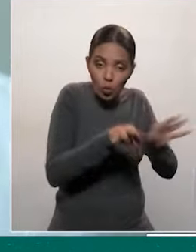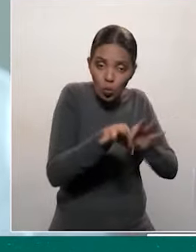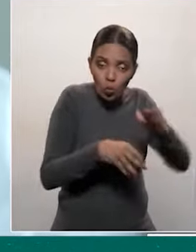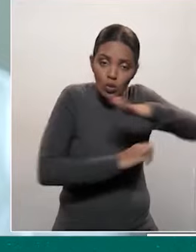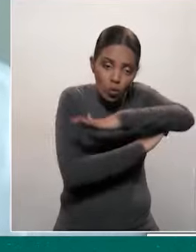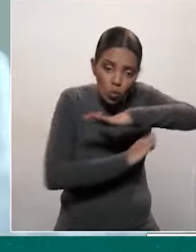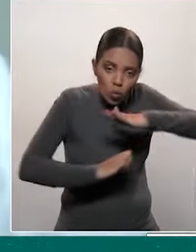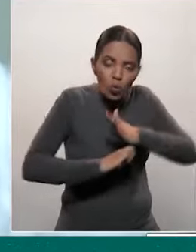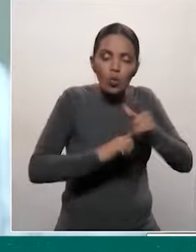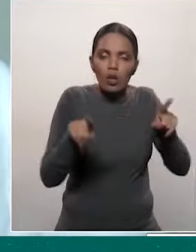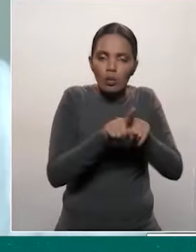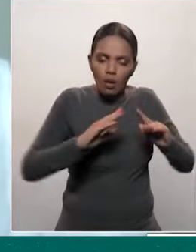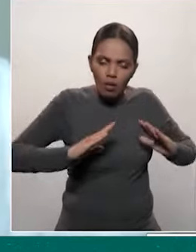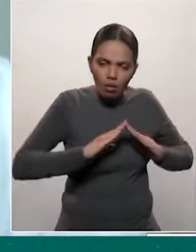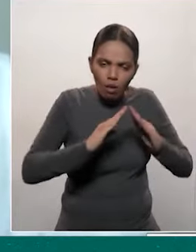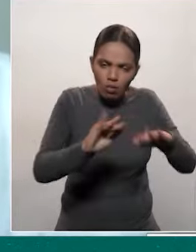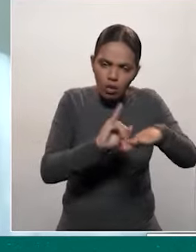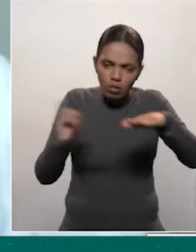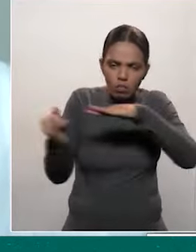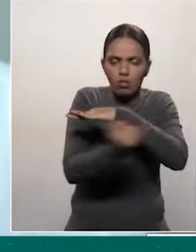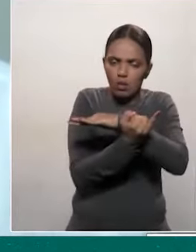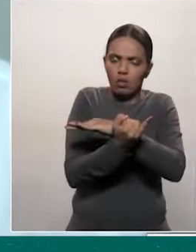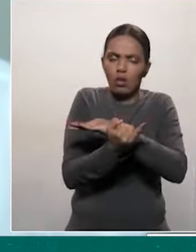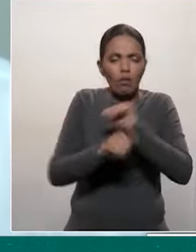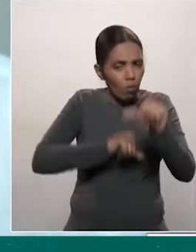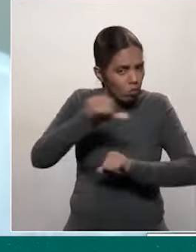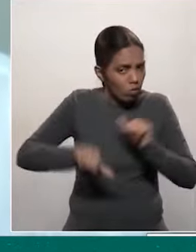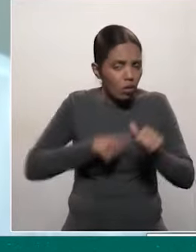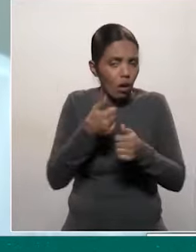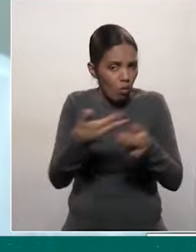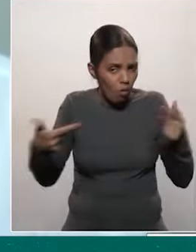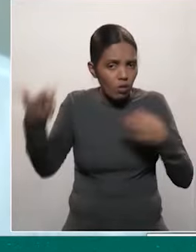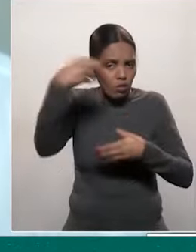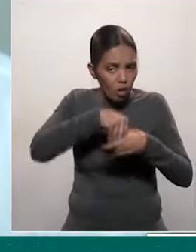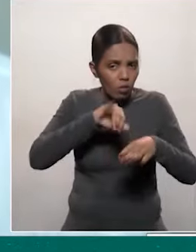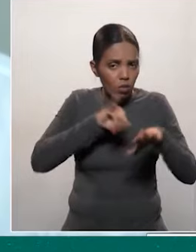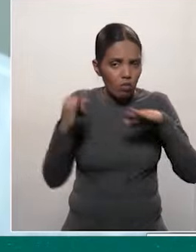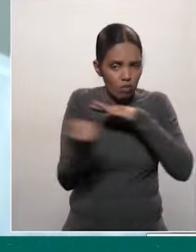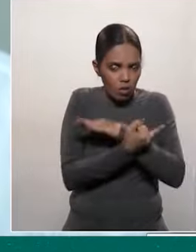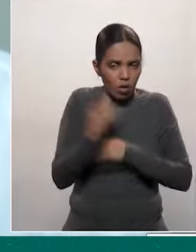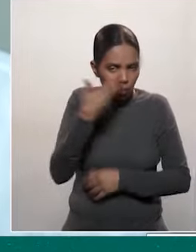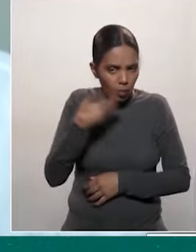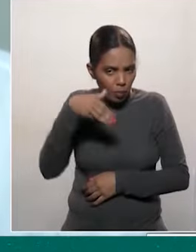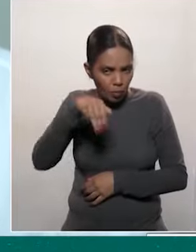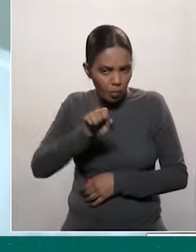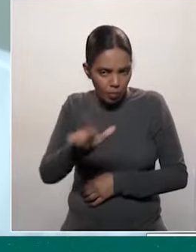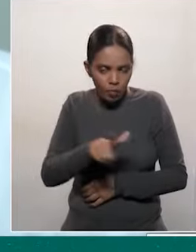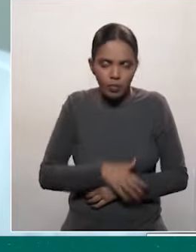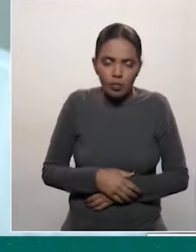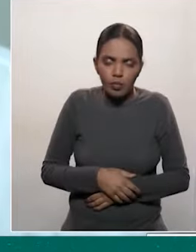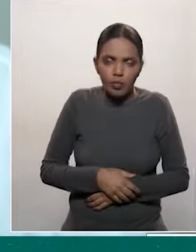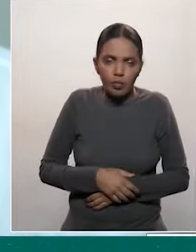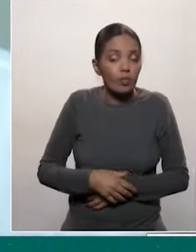as questões das comunidades tradicionais, mexe com muitas coisas da Ilha do Mel, e que o governo já sinalizou